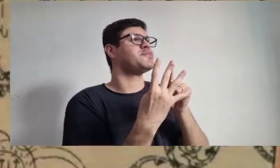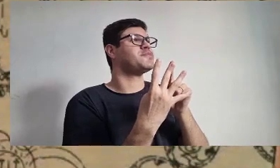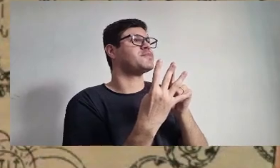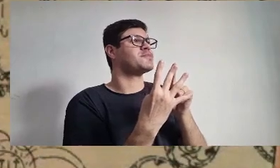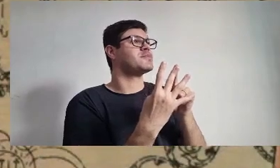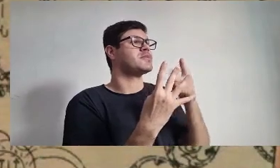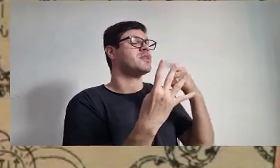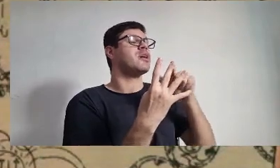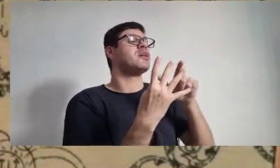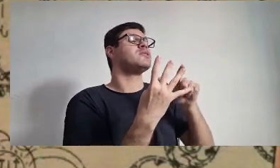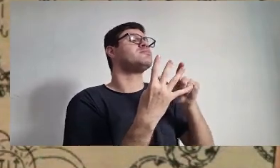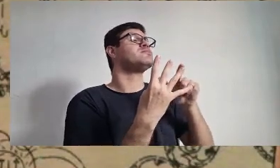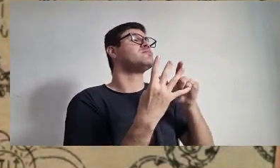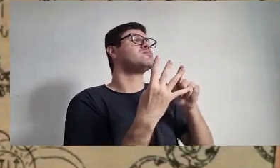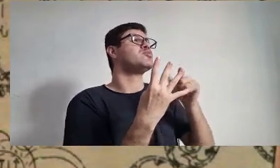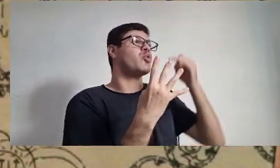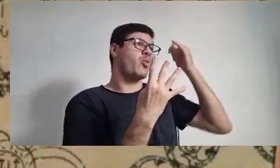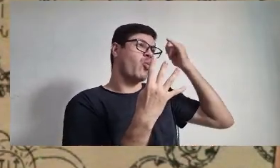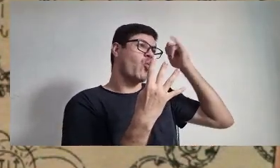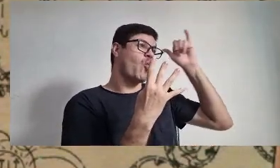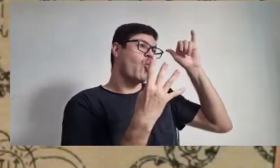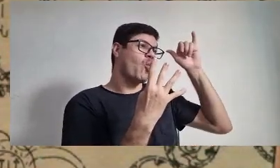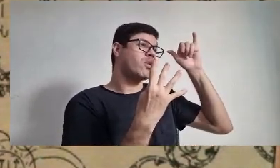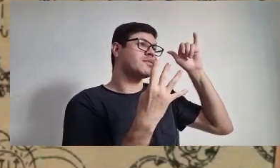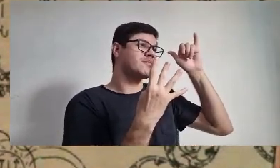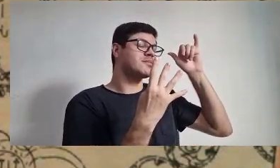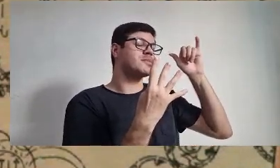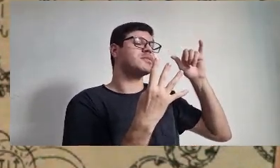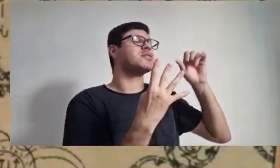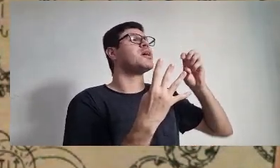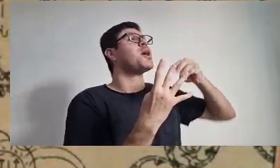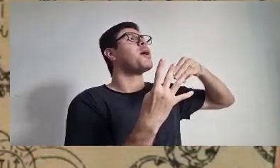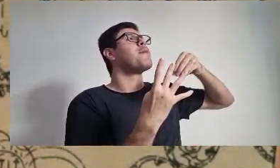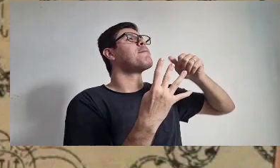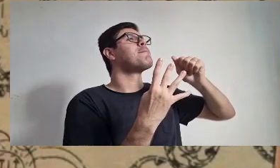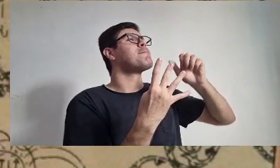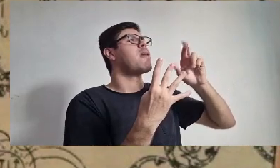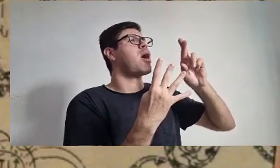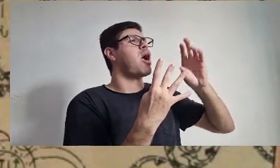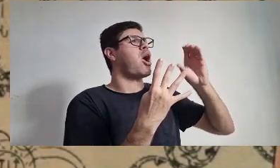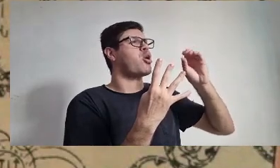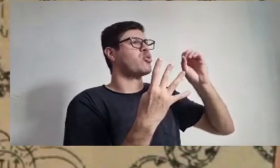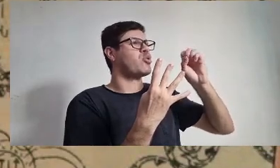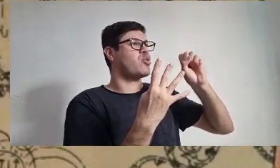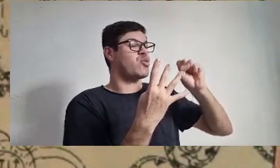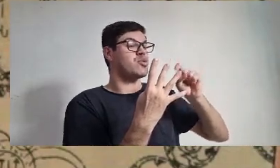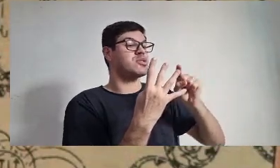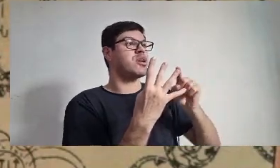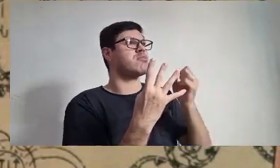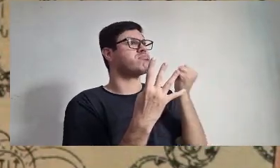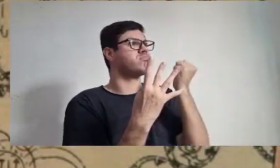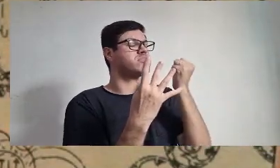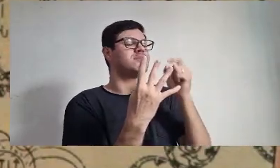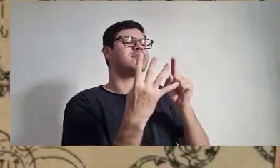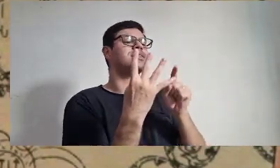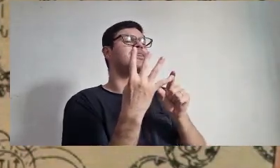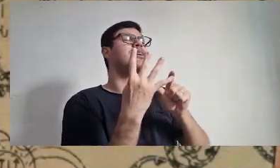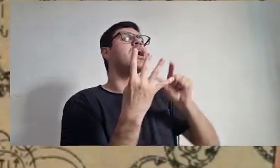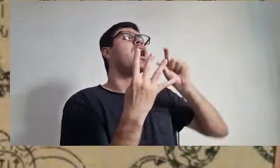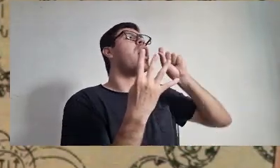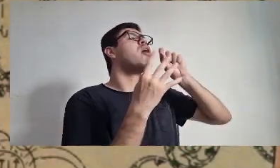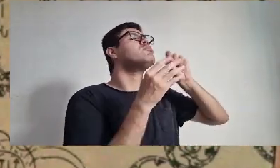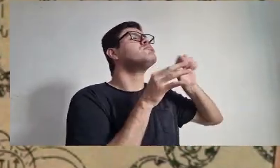o boi está em São Marcos, o boi é animal de carga que leva peso. E a águia encaixa em